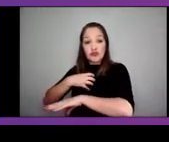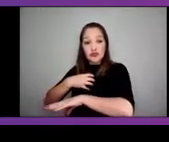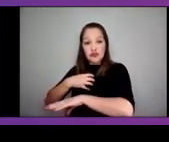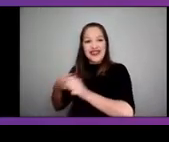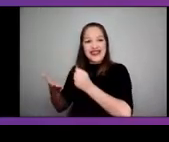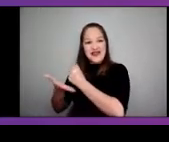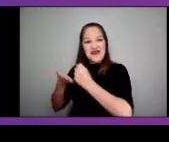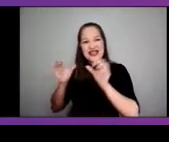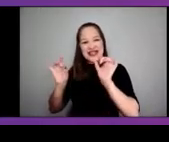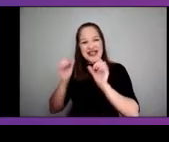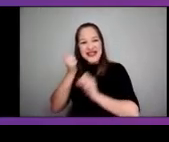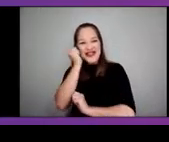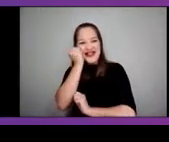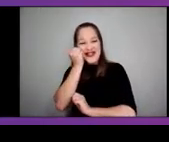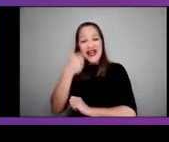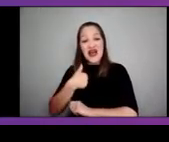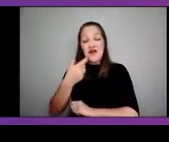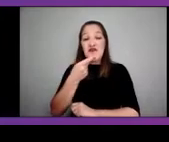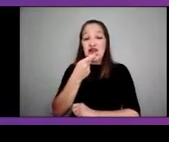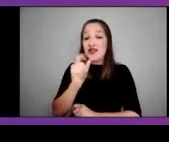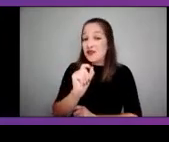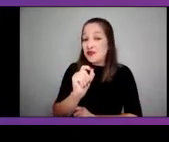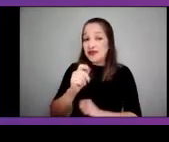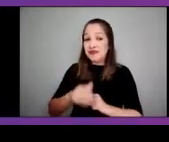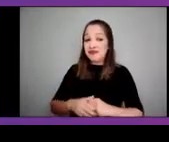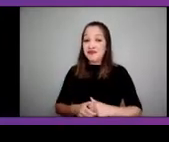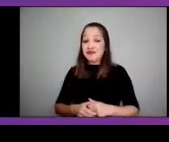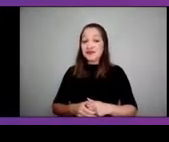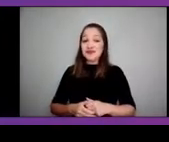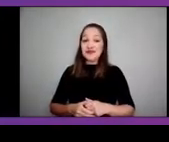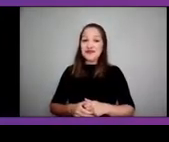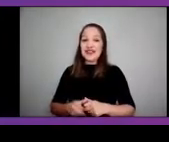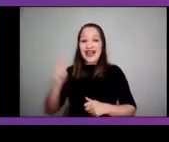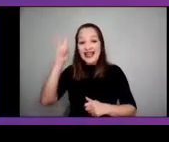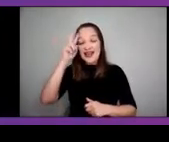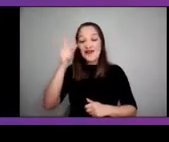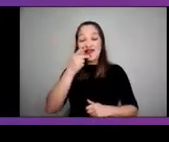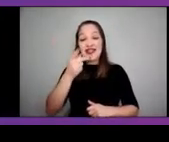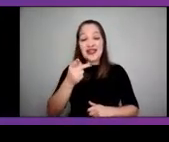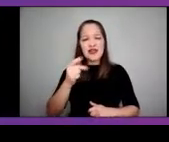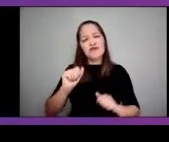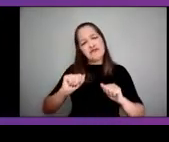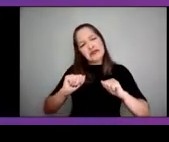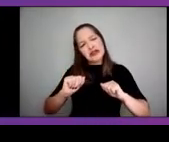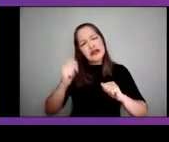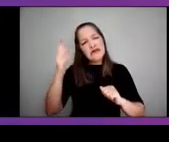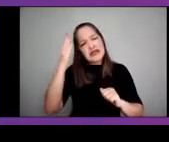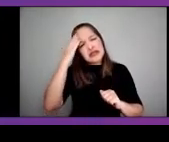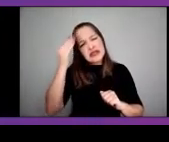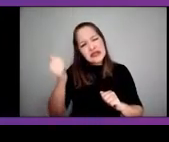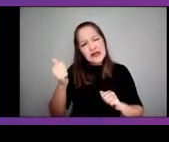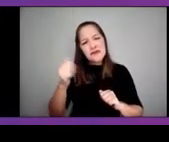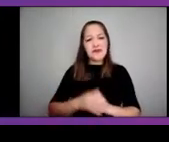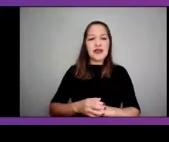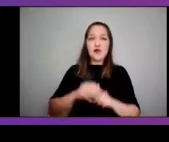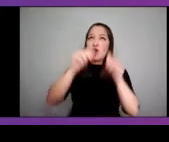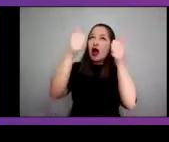técnica científica que eu assim como eu falei a pouco que eu deveria saber que essa existência da imagem com a luz